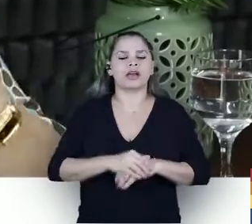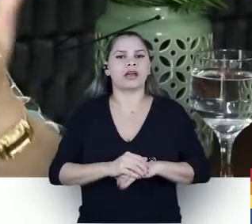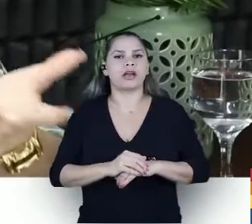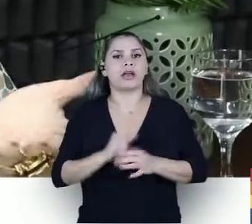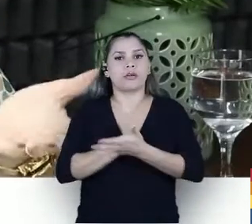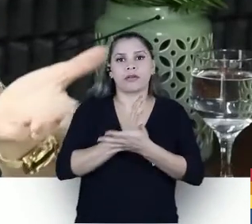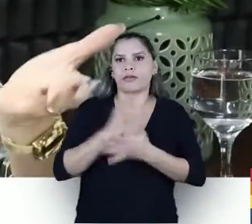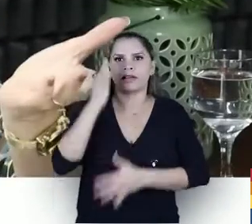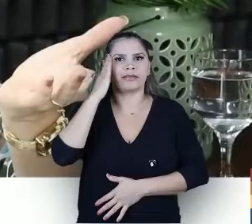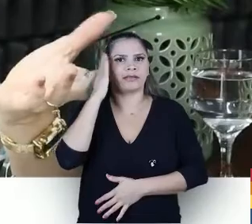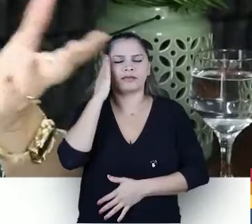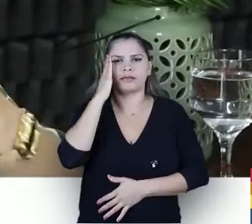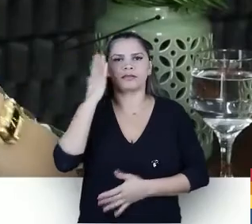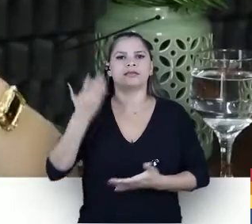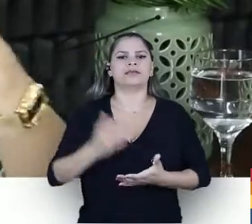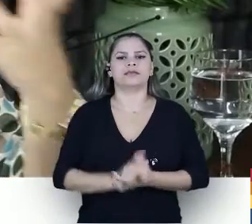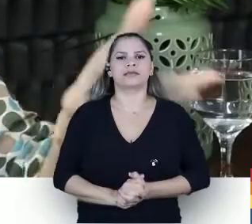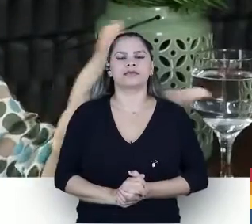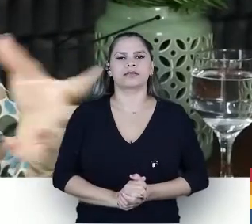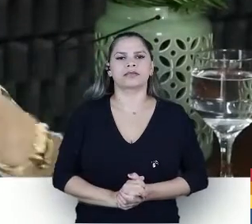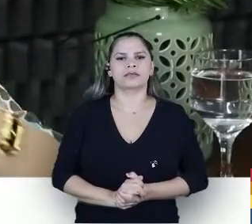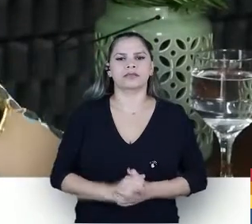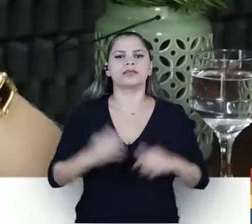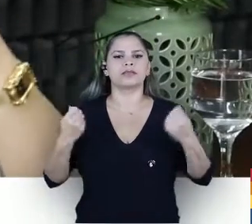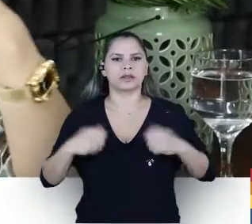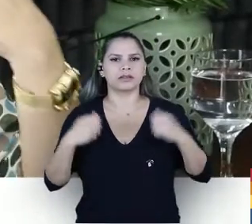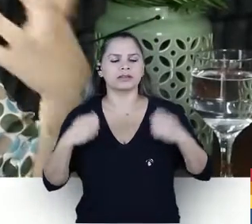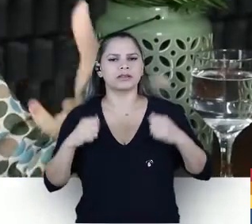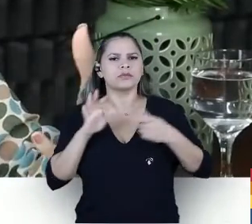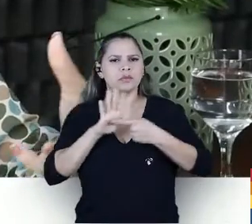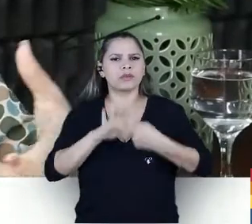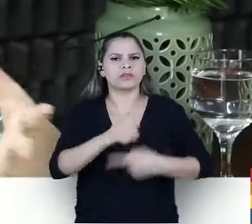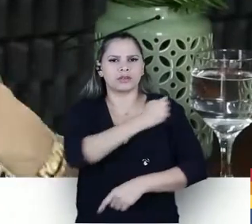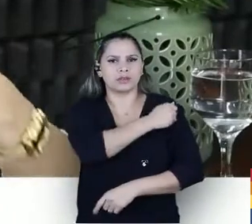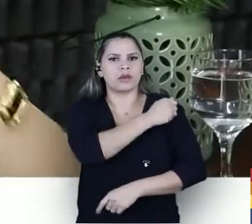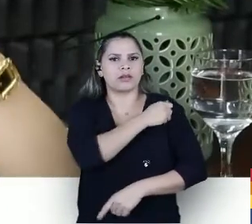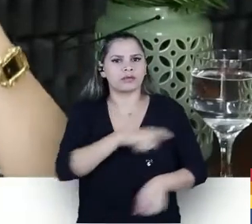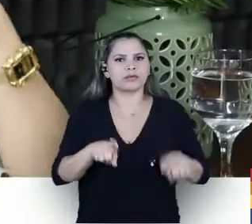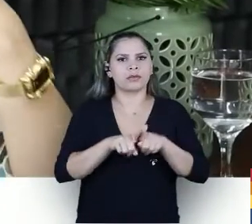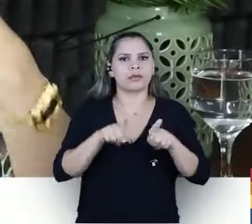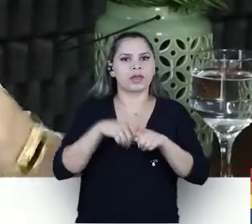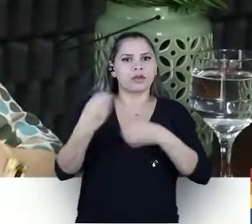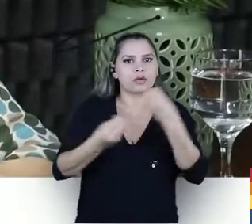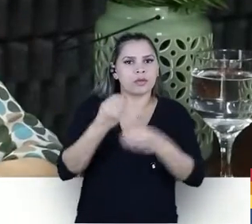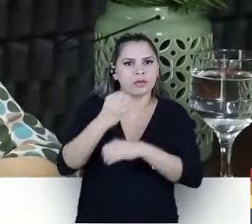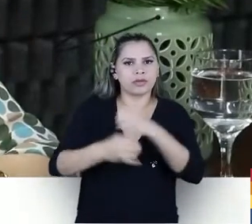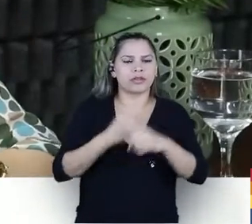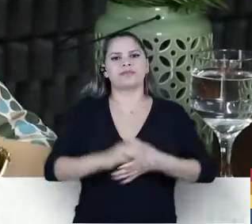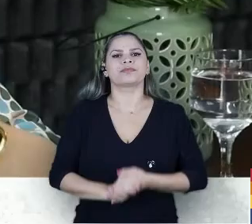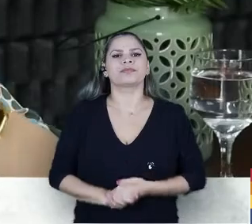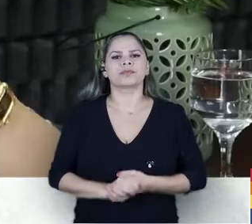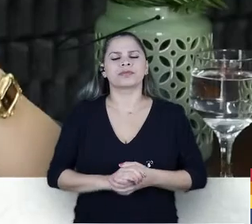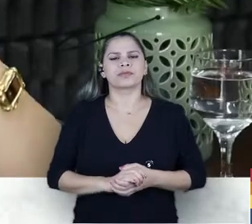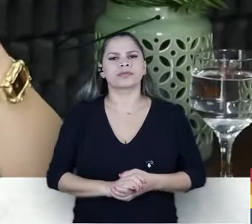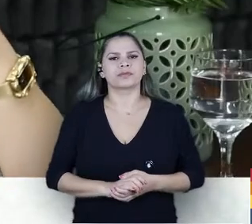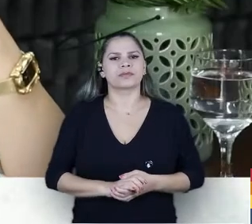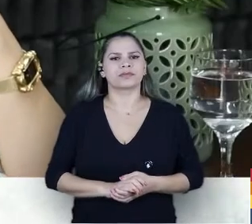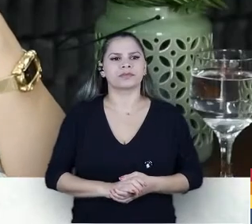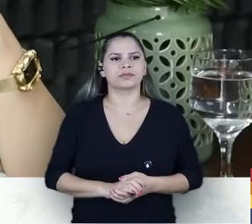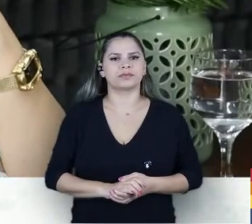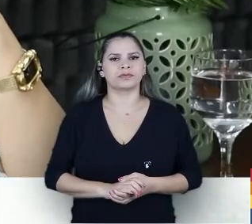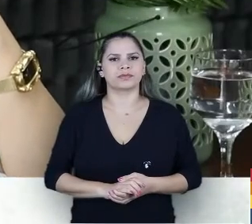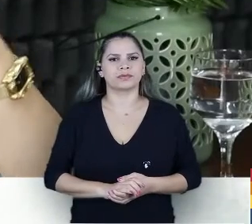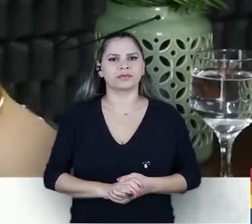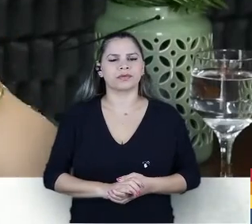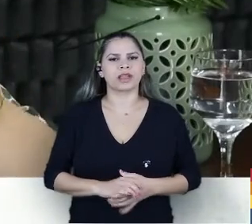cunho, eles não ficaram sabendo, eles não acompanharam, eles não entenderam. Por vezes eles não entendem. Né?